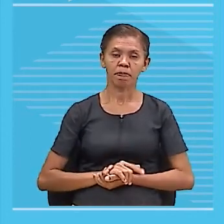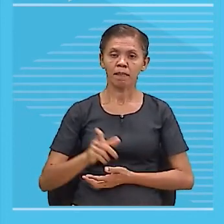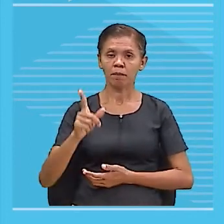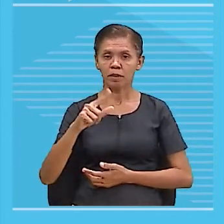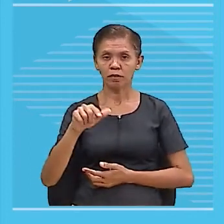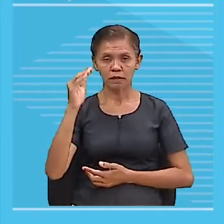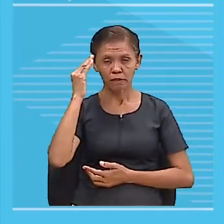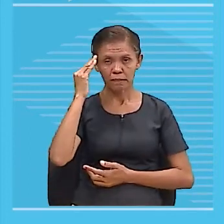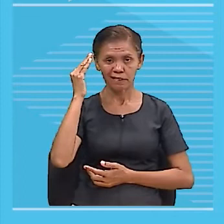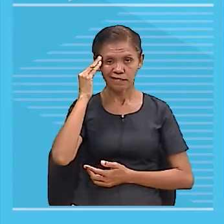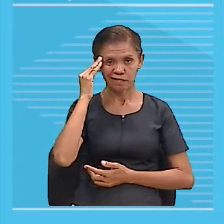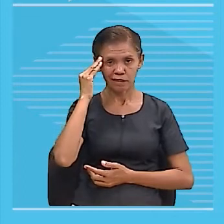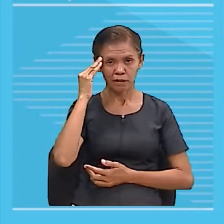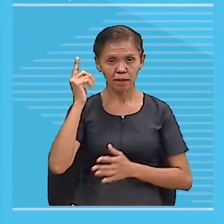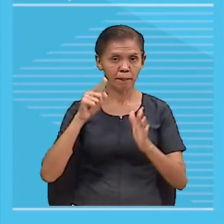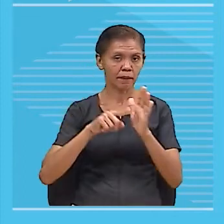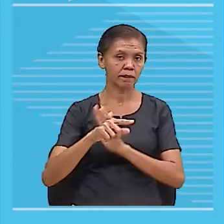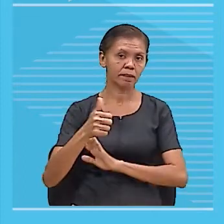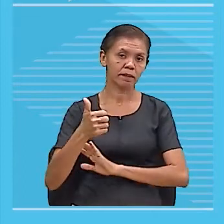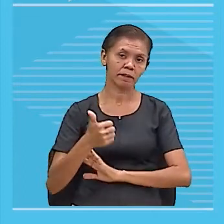entender a nossa questãozinha número 1.